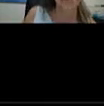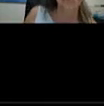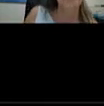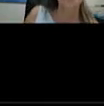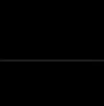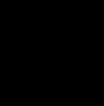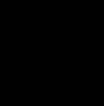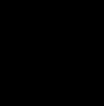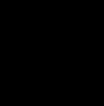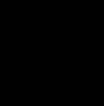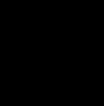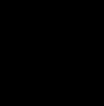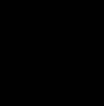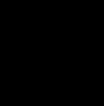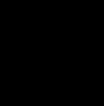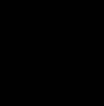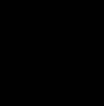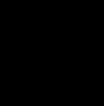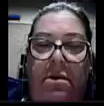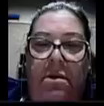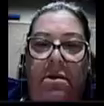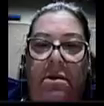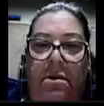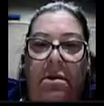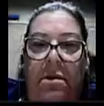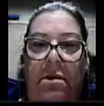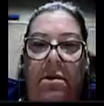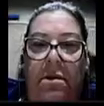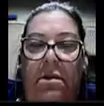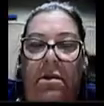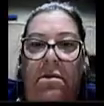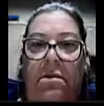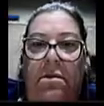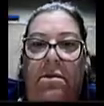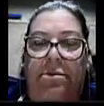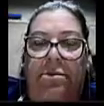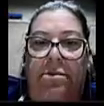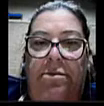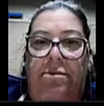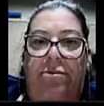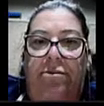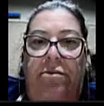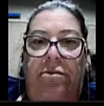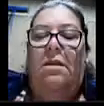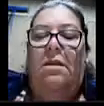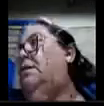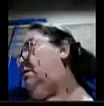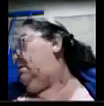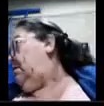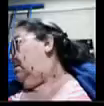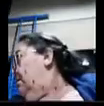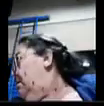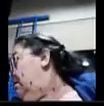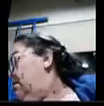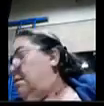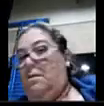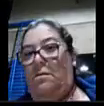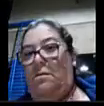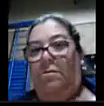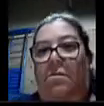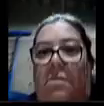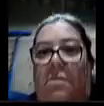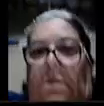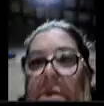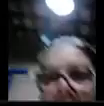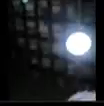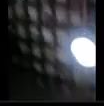próprio nome. Tá? Então, era uma dislexia realmente bastante grave. E sobre artistas, também é legal, porque, às vezes, você